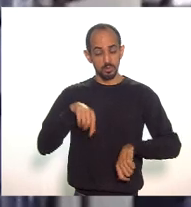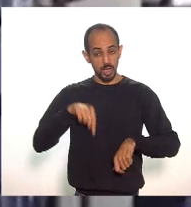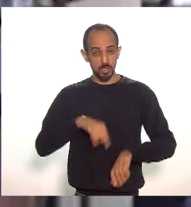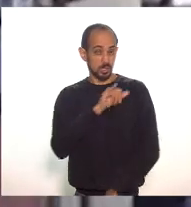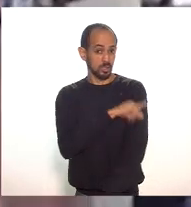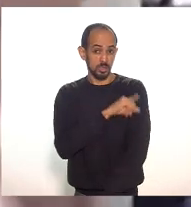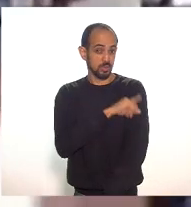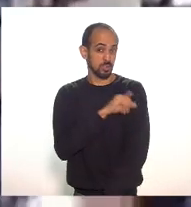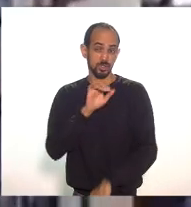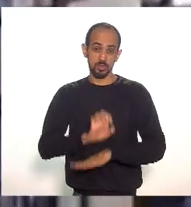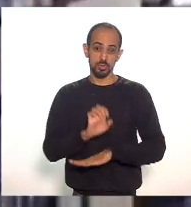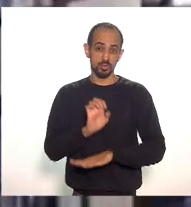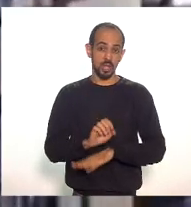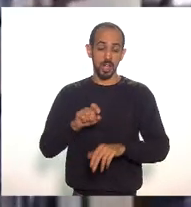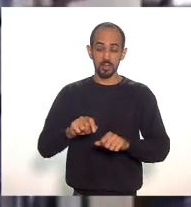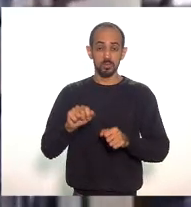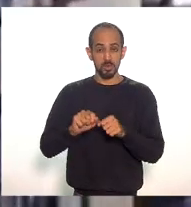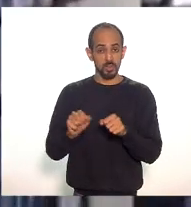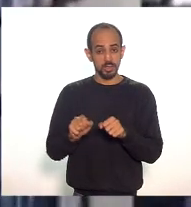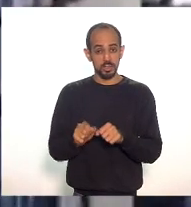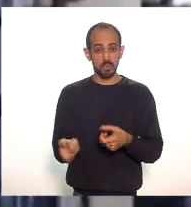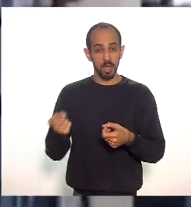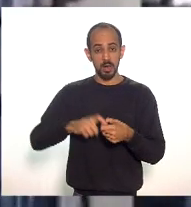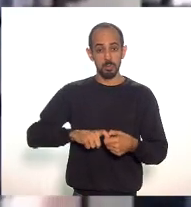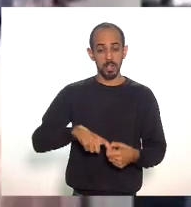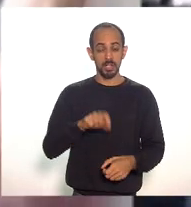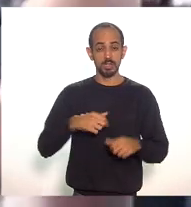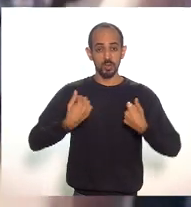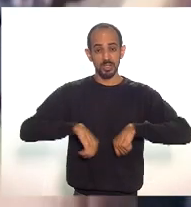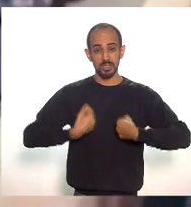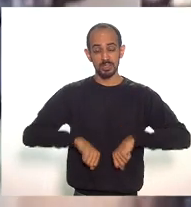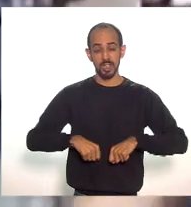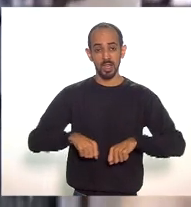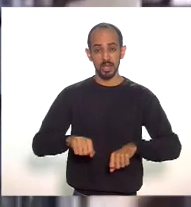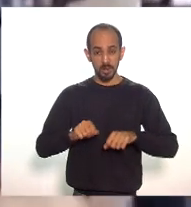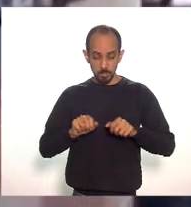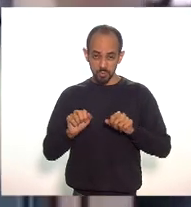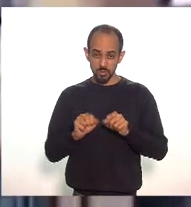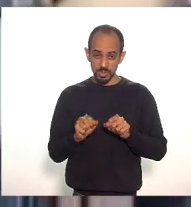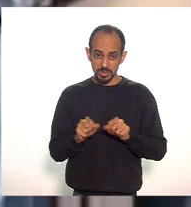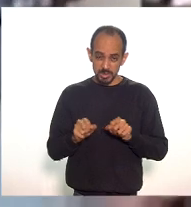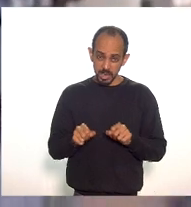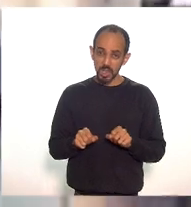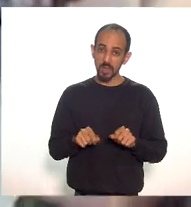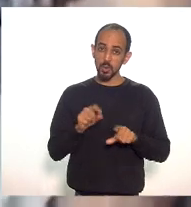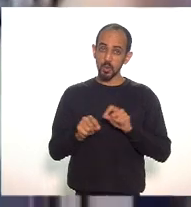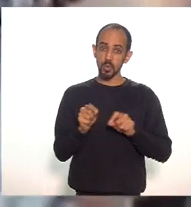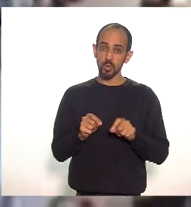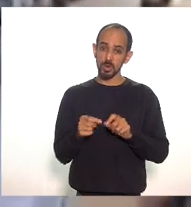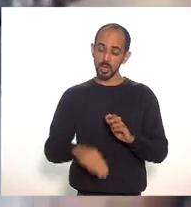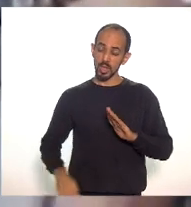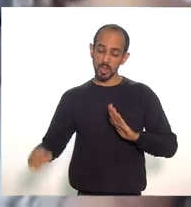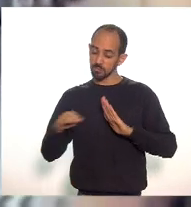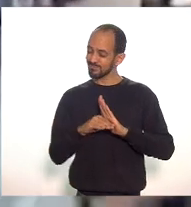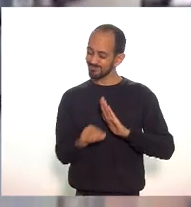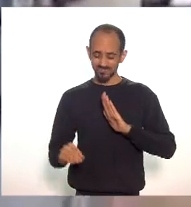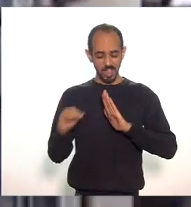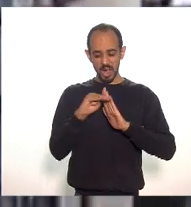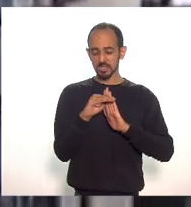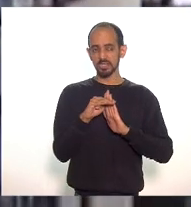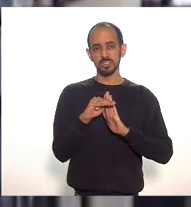a recuperação necessária e suficiente para colocá-lo exatamente do patamar que sempre